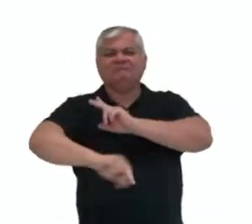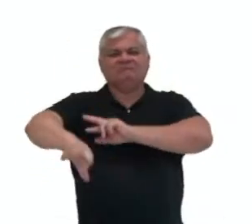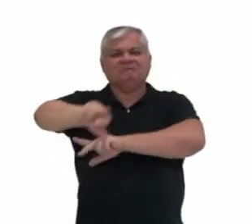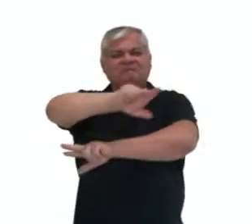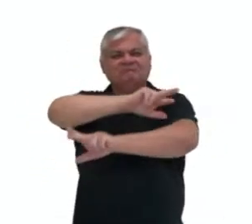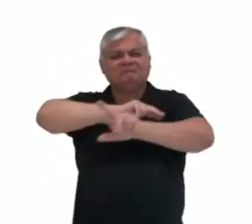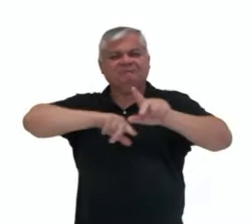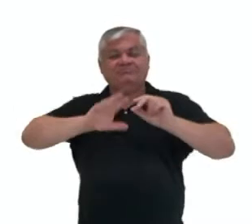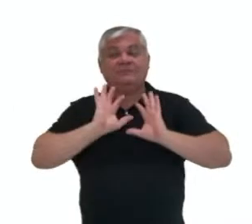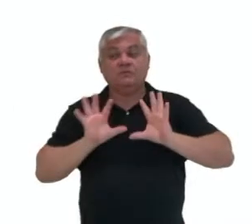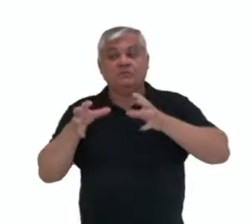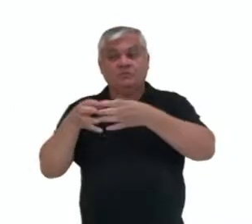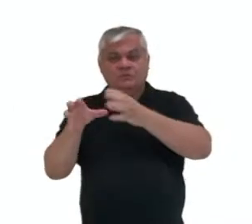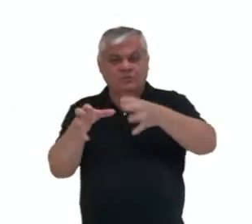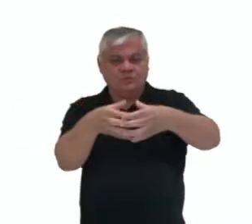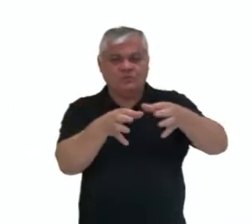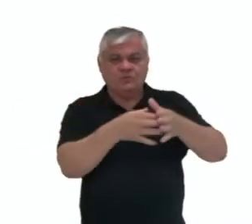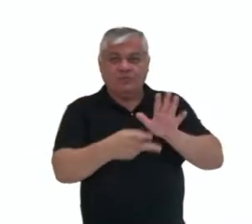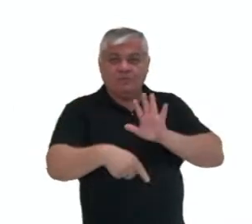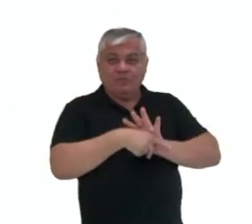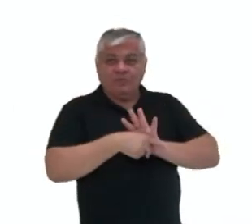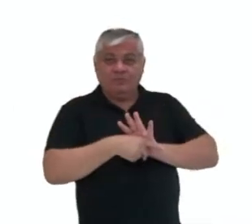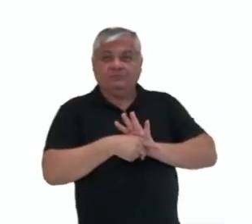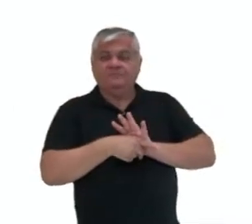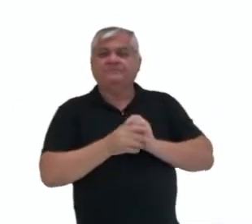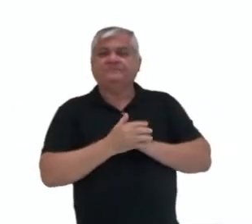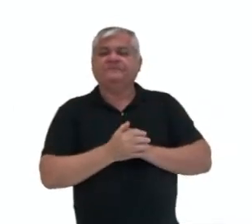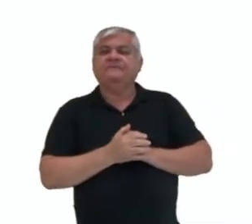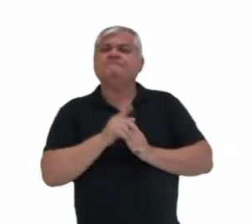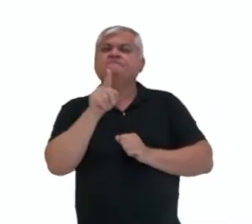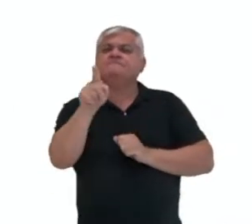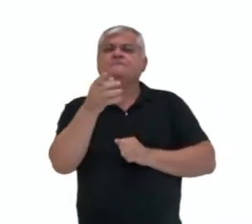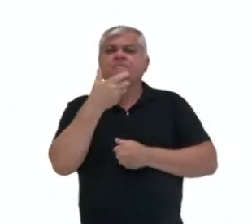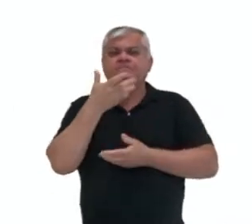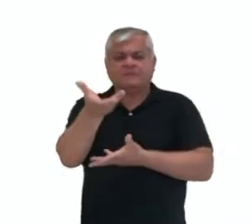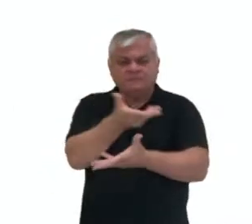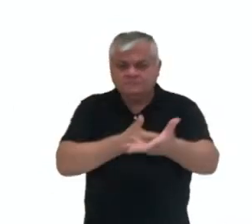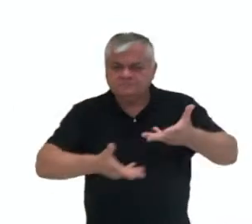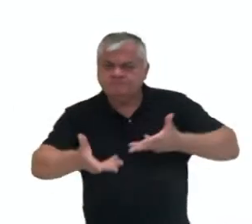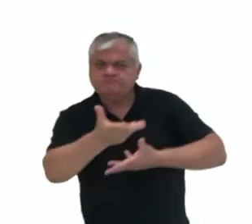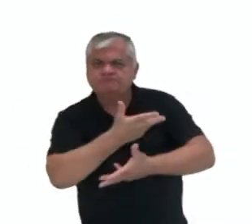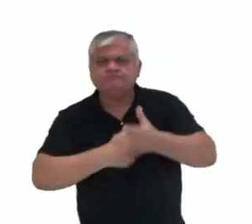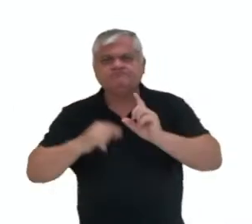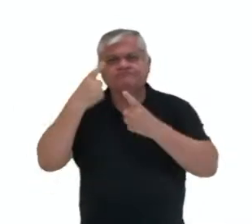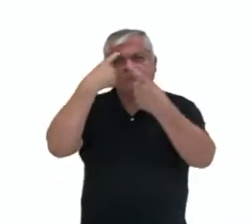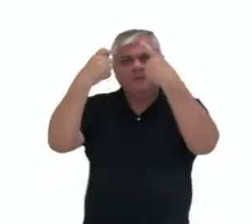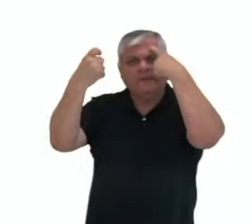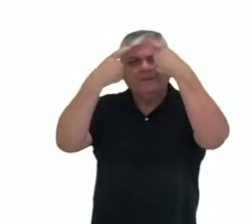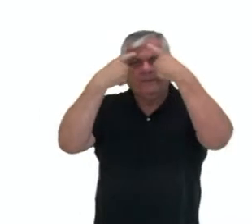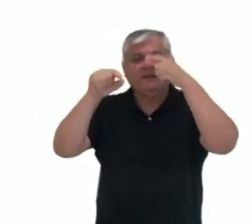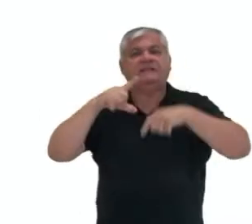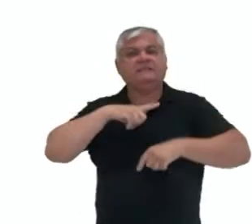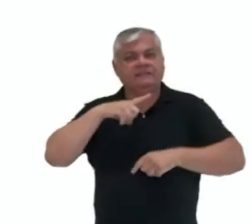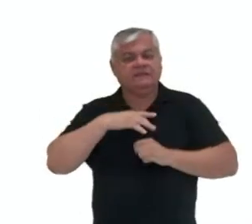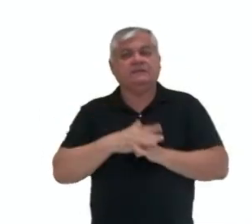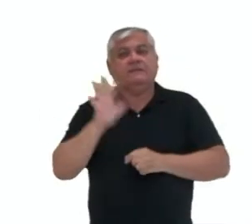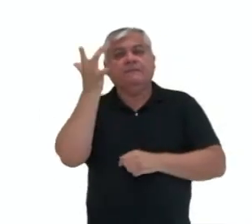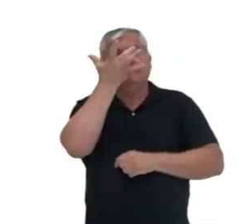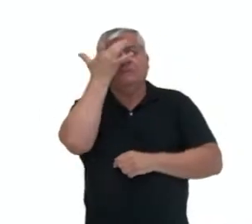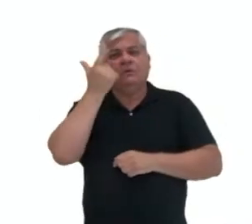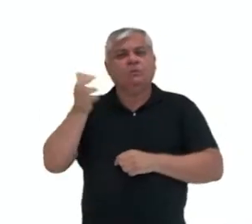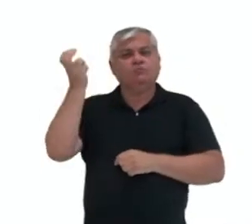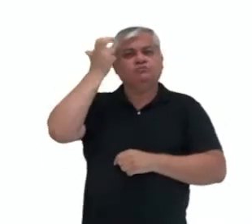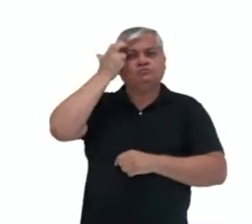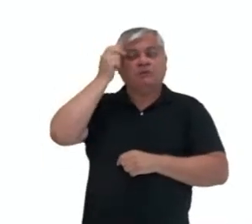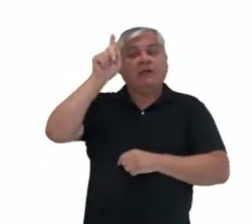as sociedades que compõem a humanidade. Fonte de intercâmbios de inovação e de criatividade, a diversidade cultural é,